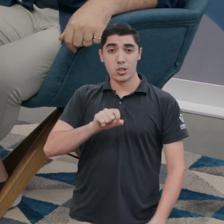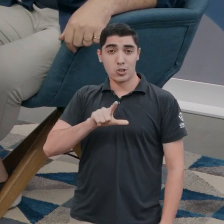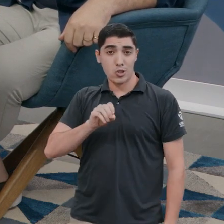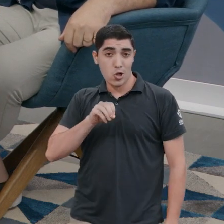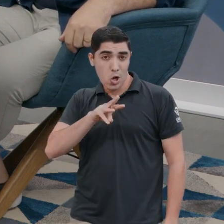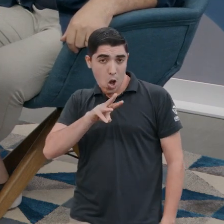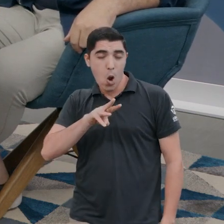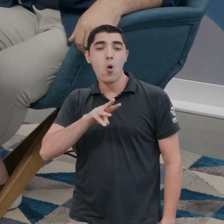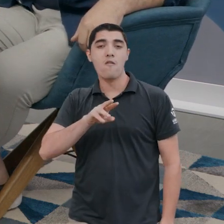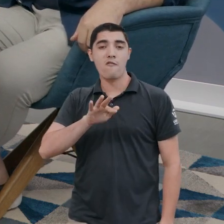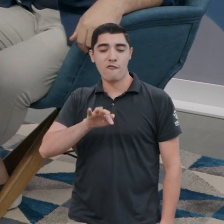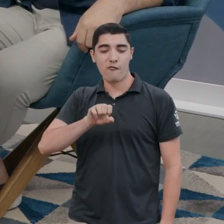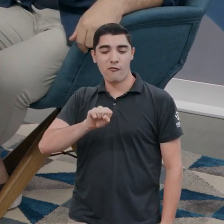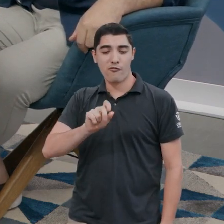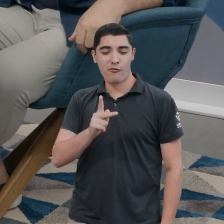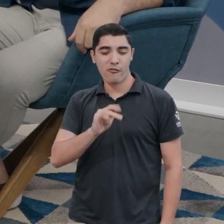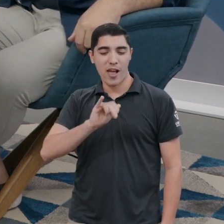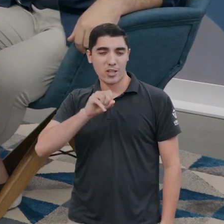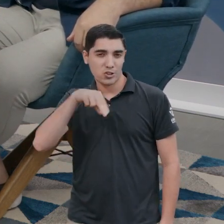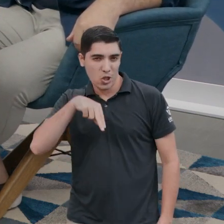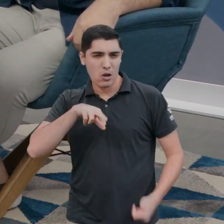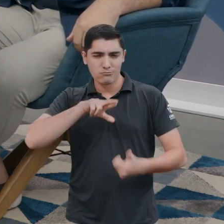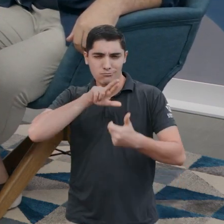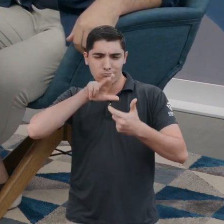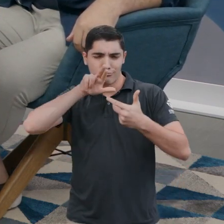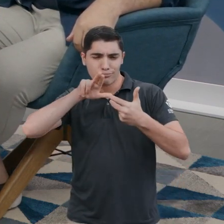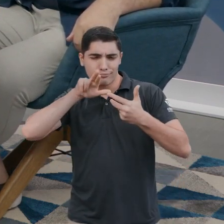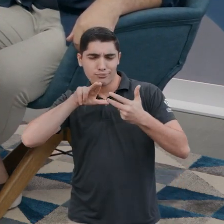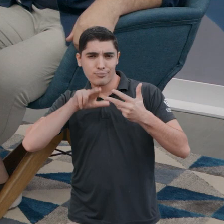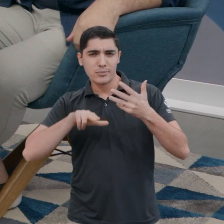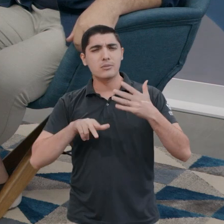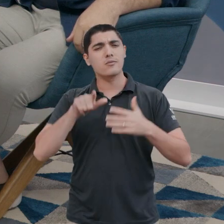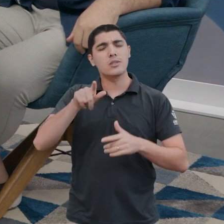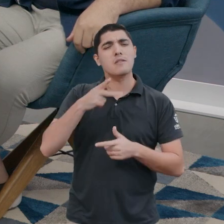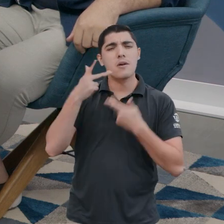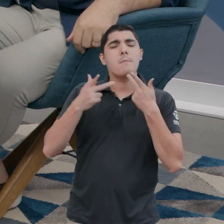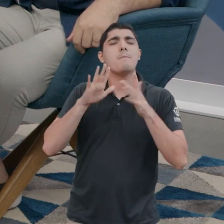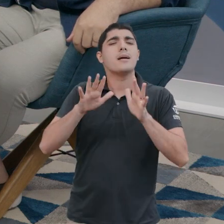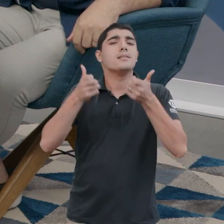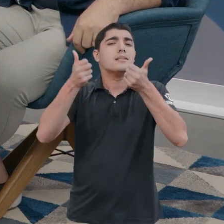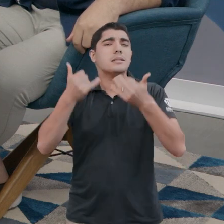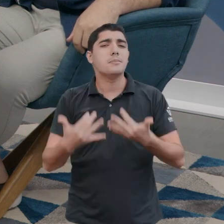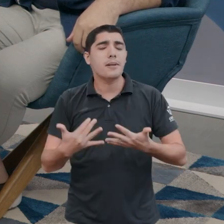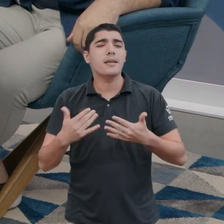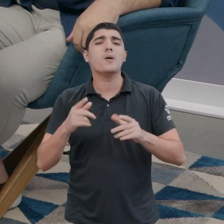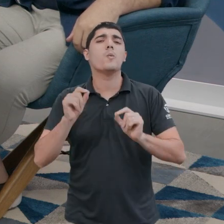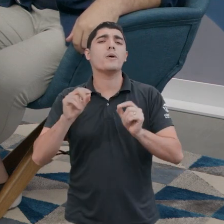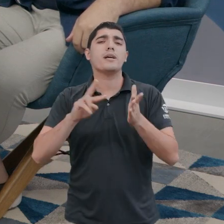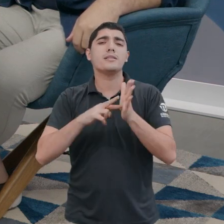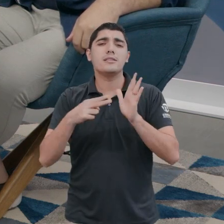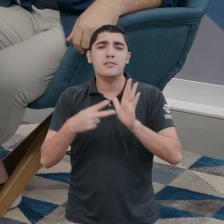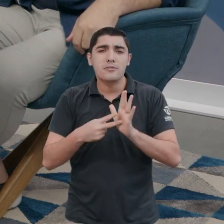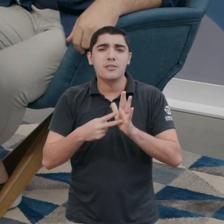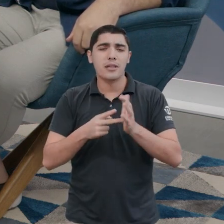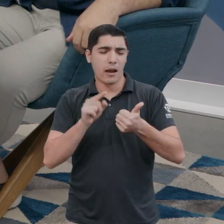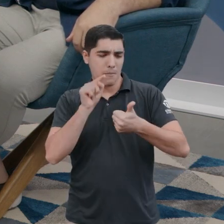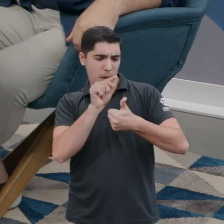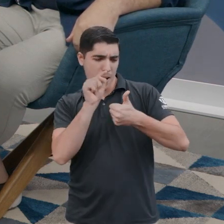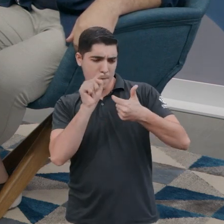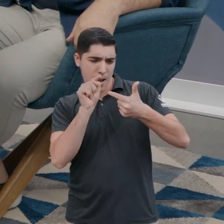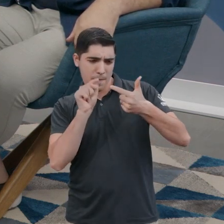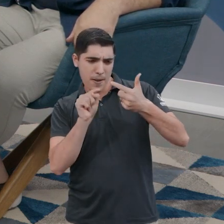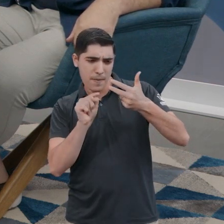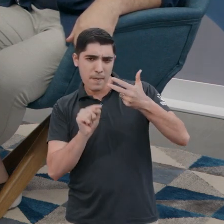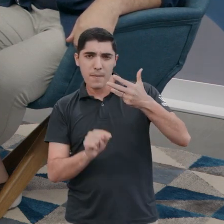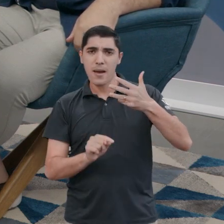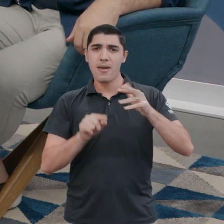você fala bastante, Fashion Low, né, que você também falou. Explica para o pessoal aqui de casa o que de fato se remete cada